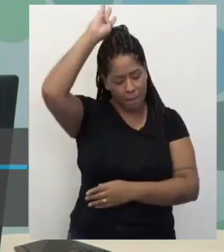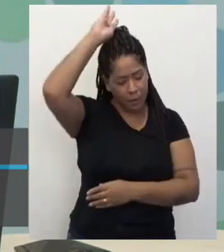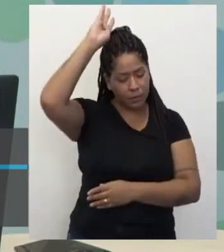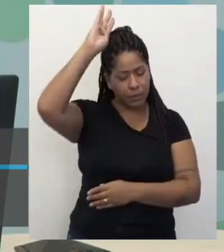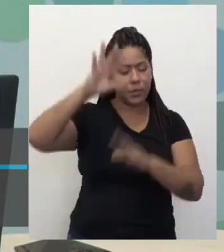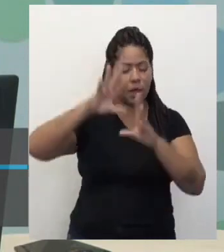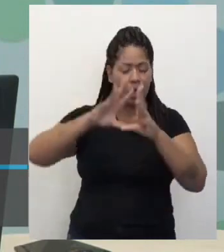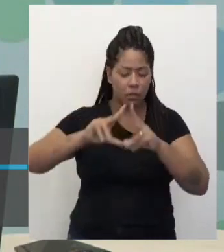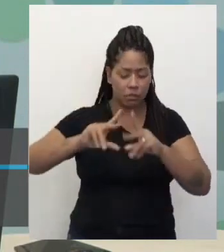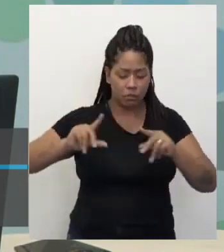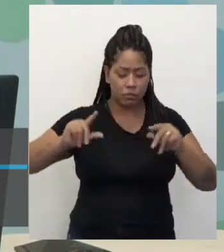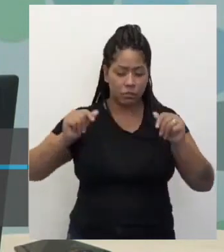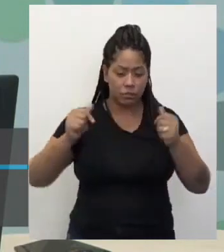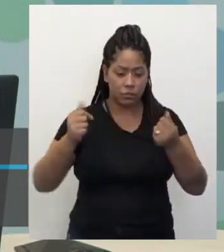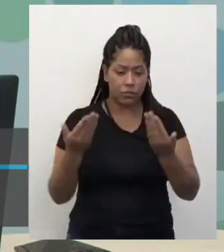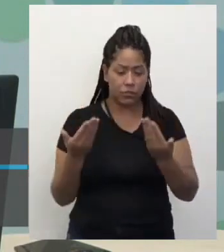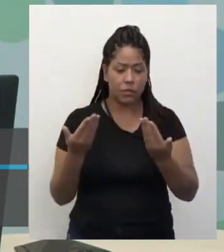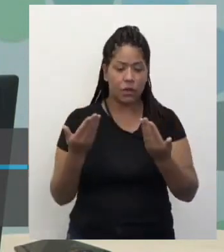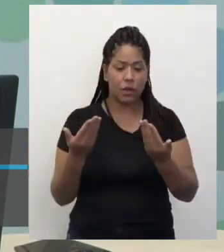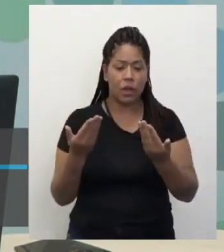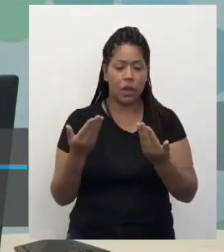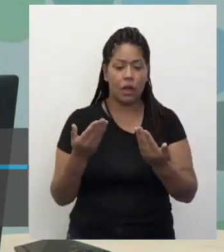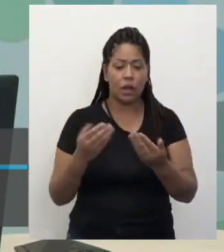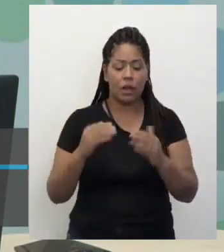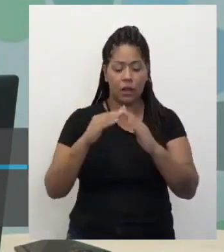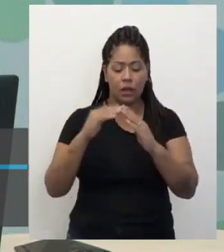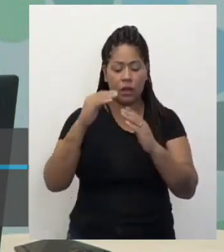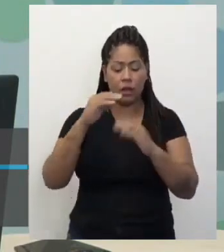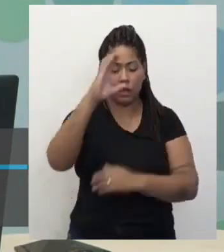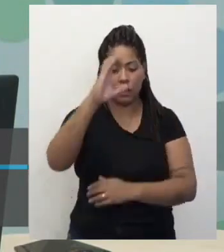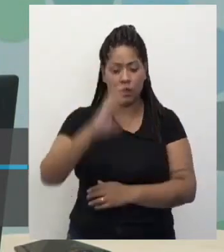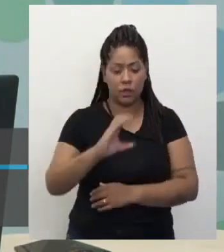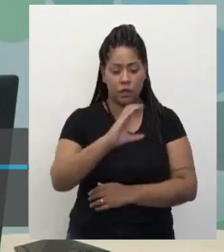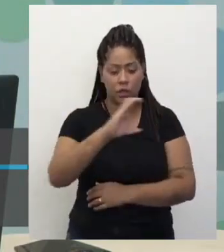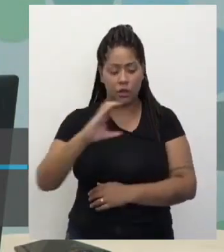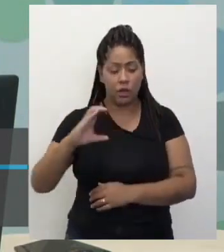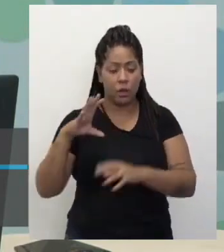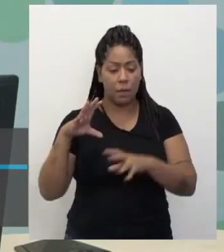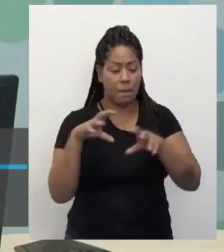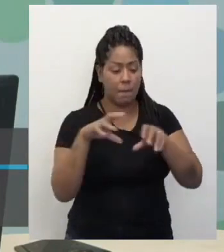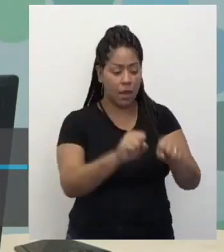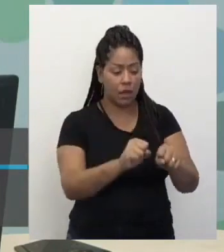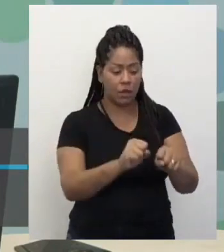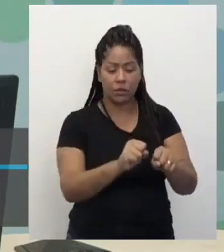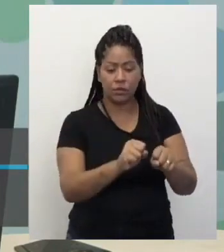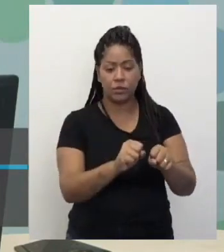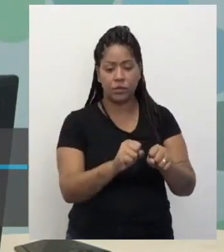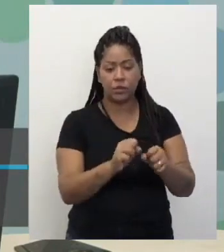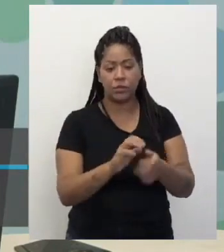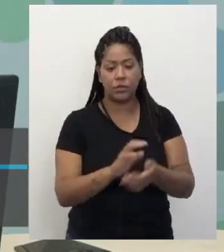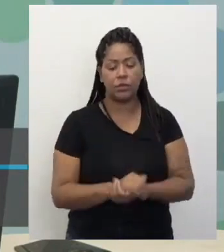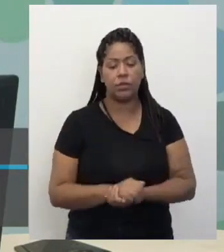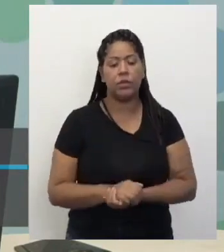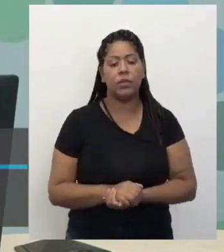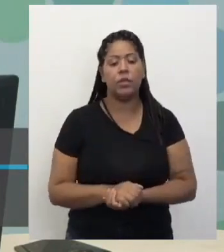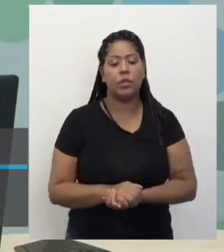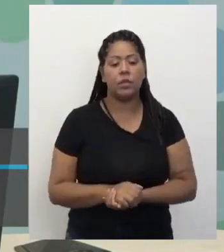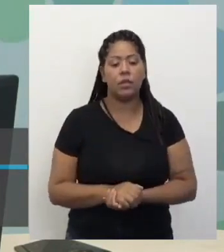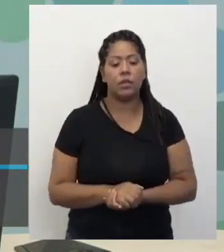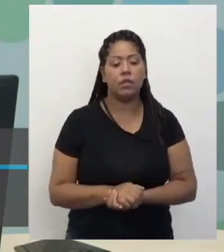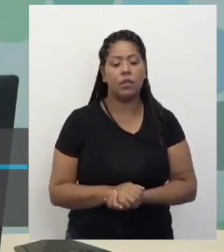Europa Oriental, a Igreja Católica se fazia presente nos dois, e nos dois a gente consegue perceber